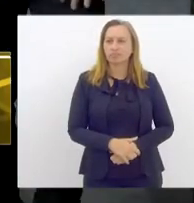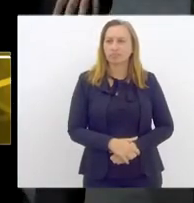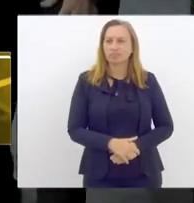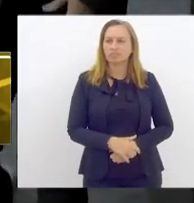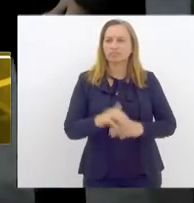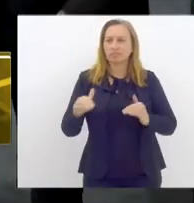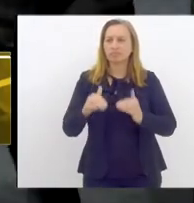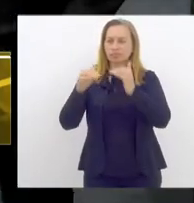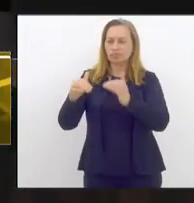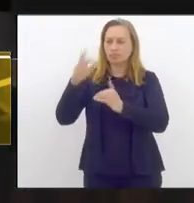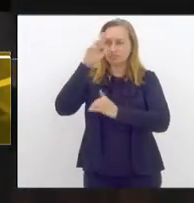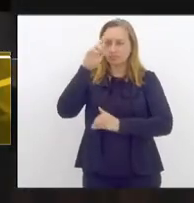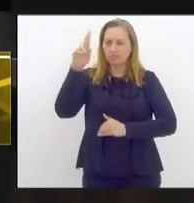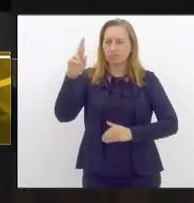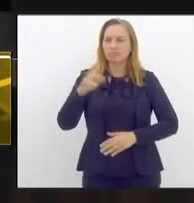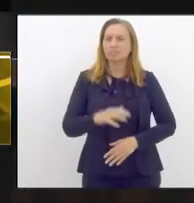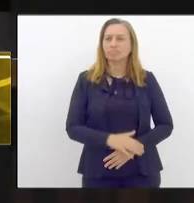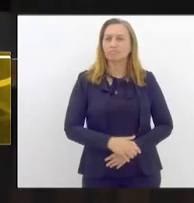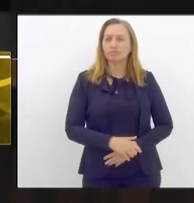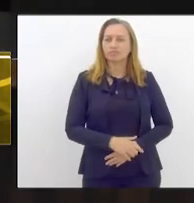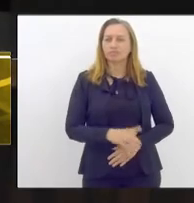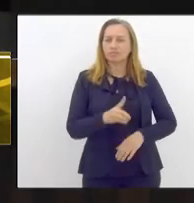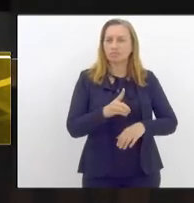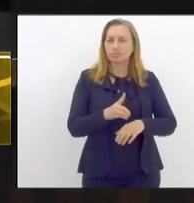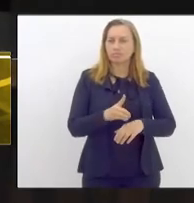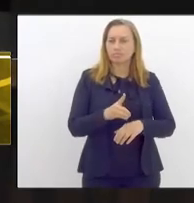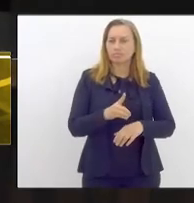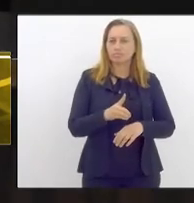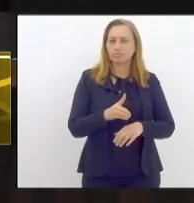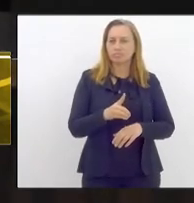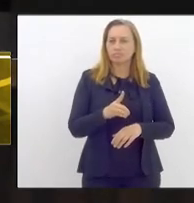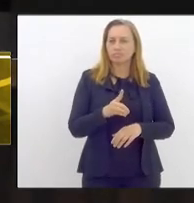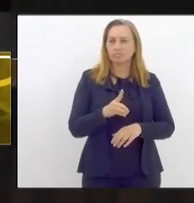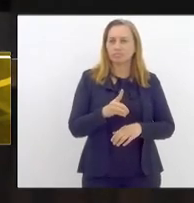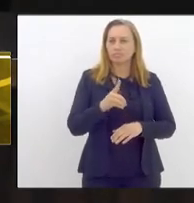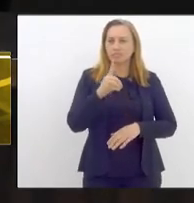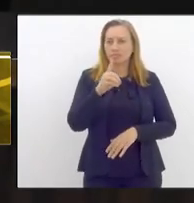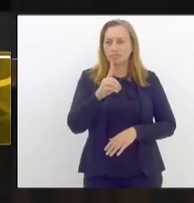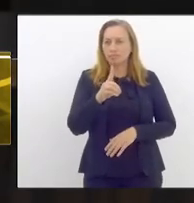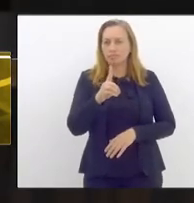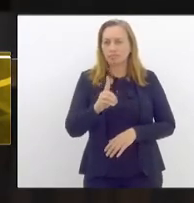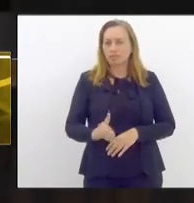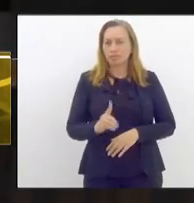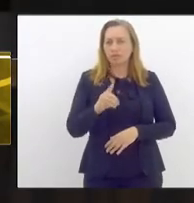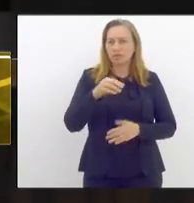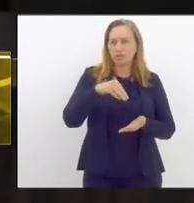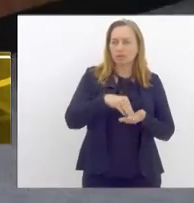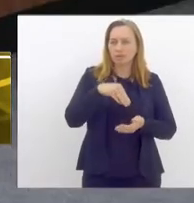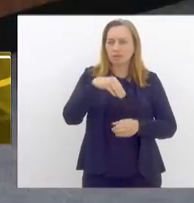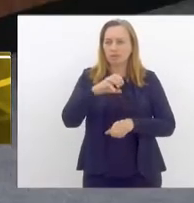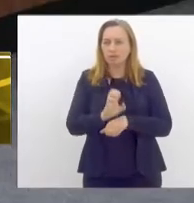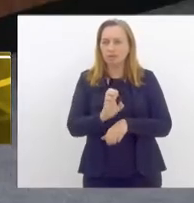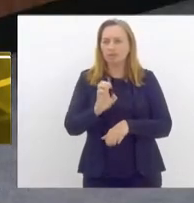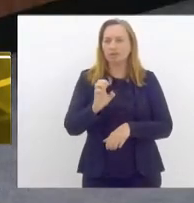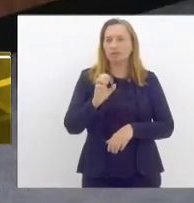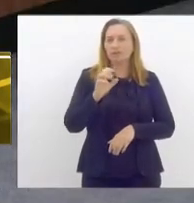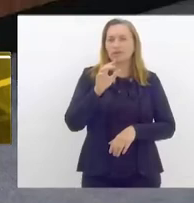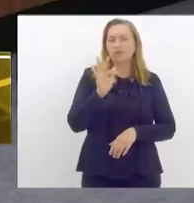o Excelentíssimo Senhor diretor do McDonald's Dr Fernando de Paula